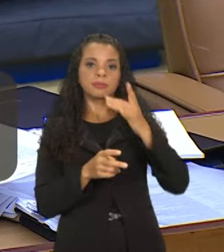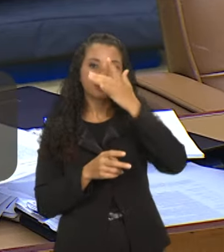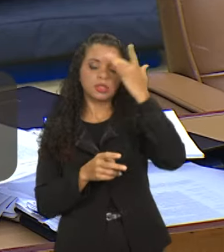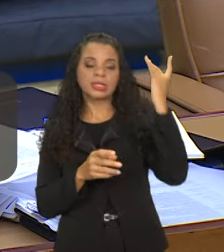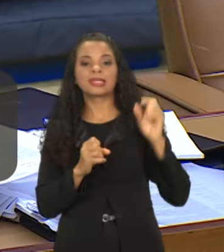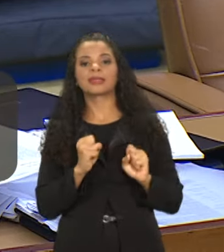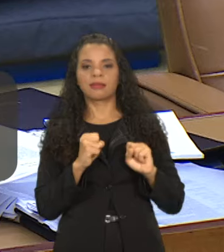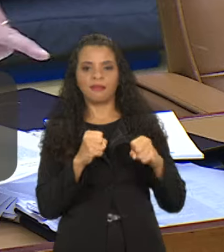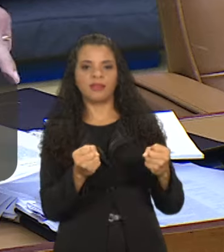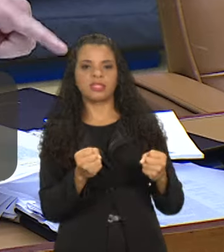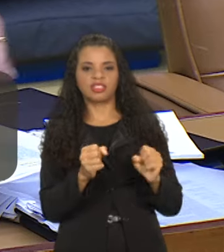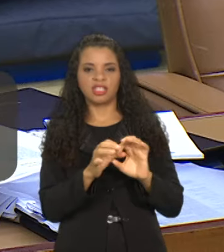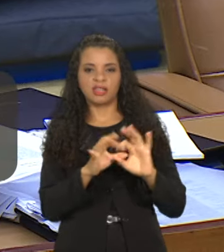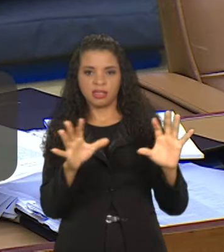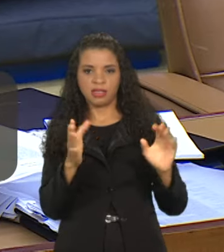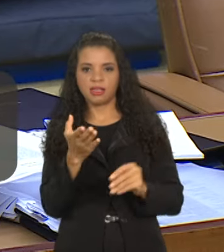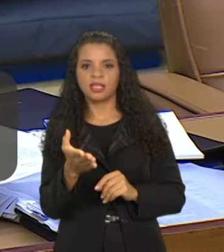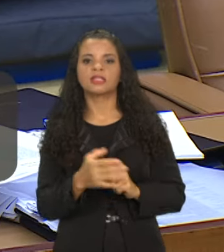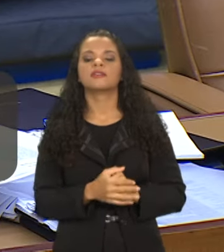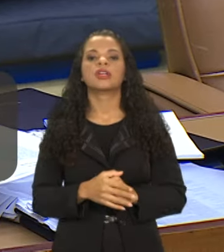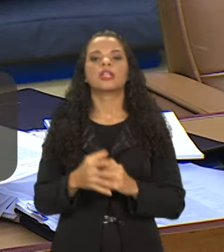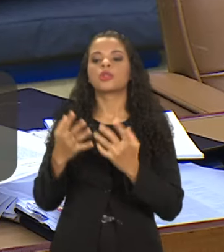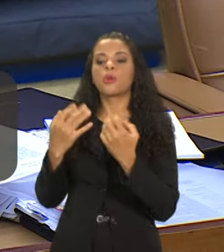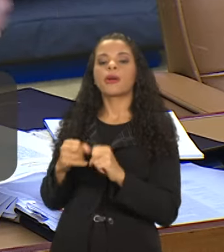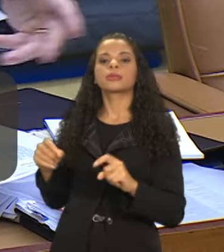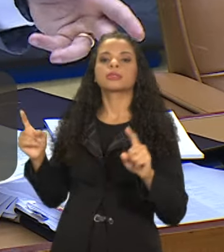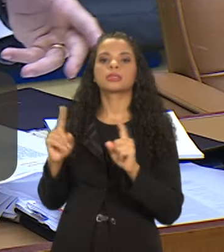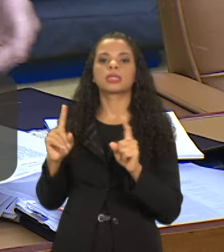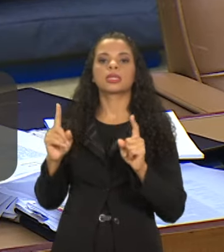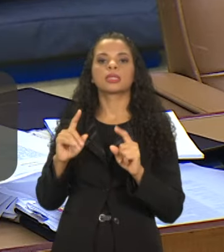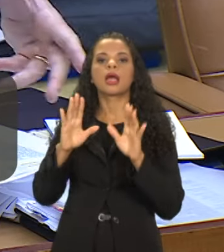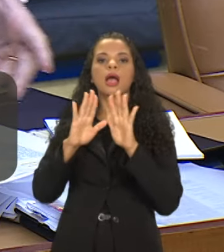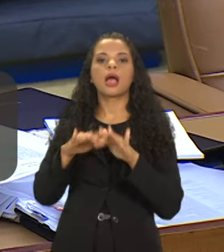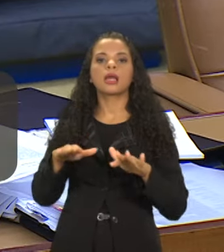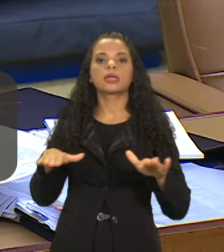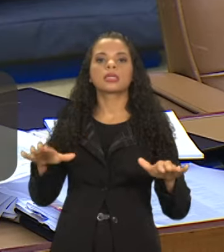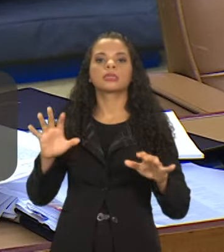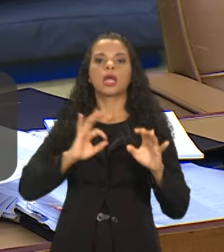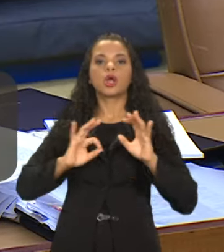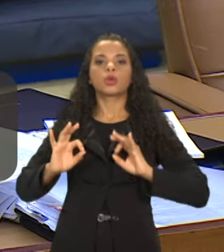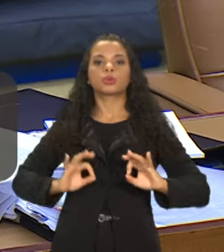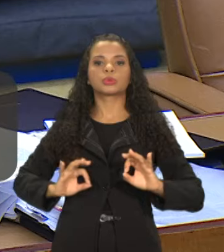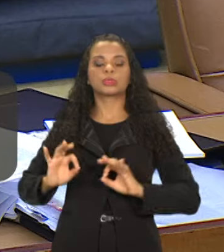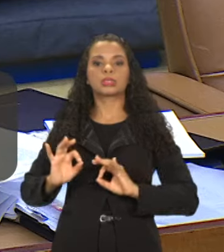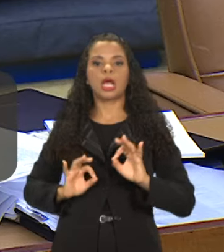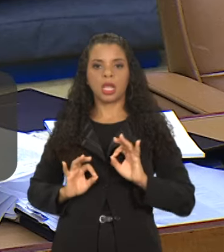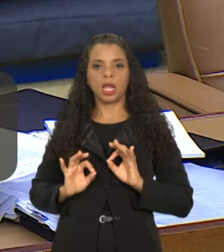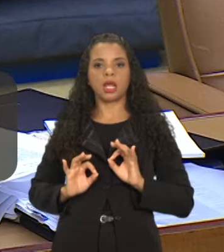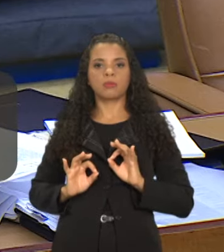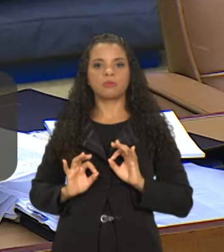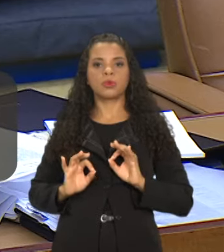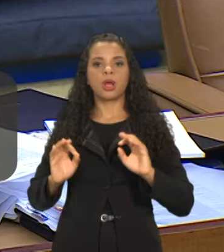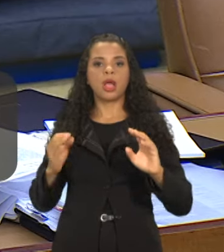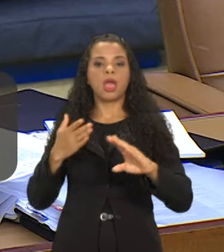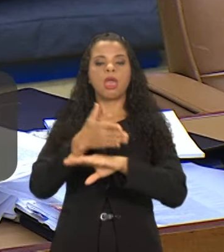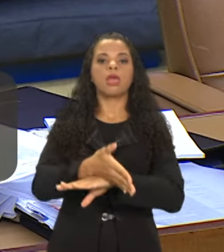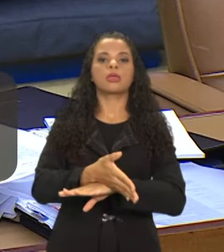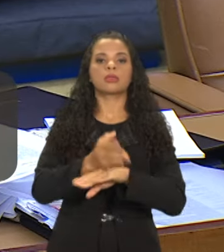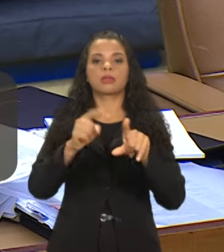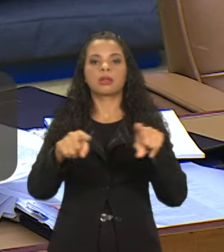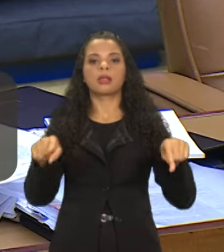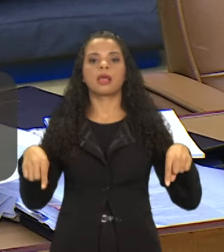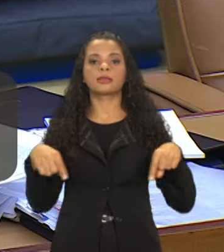admitem que uma criança com sarampo ingresse na sala onde o seu filho está tendo aula.